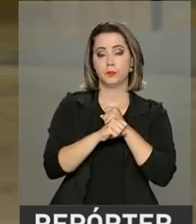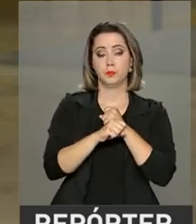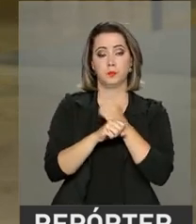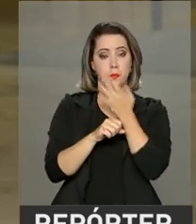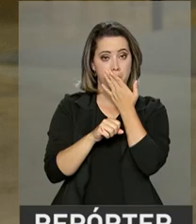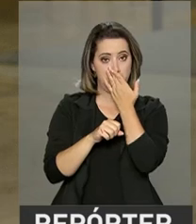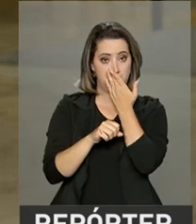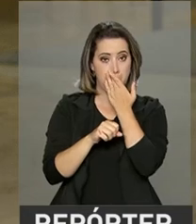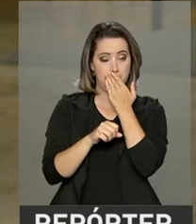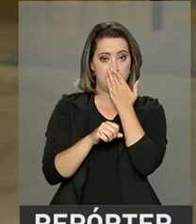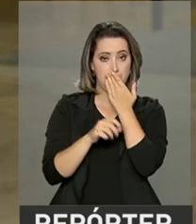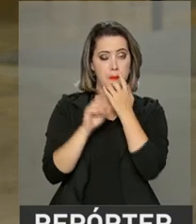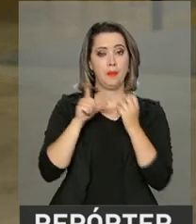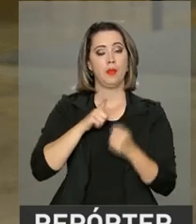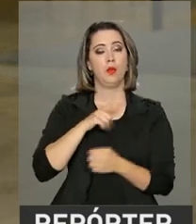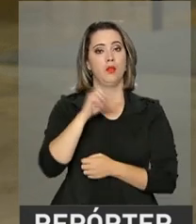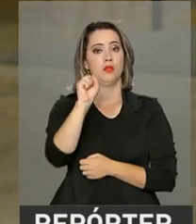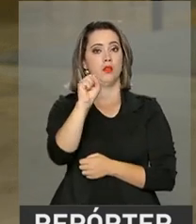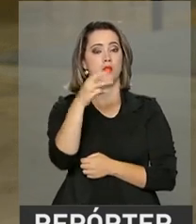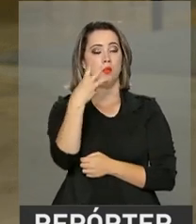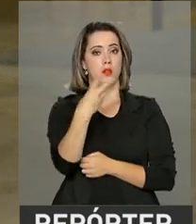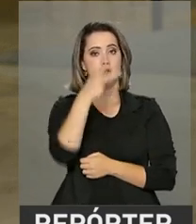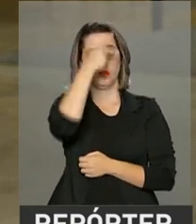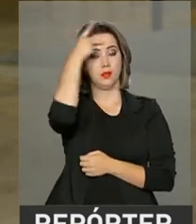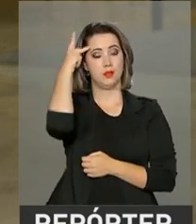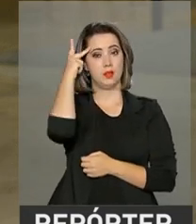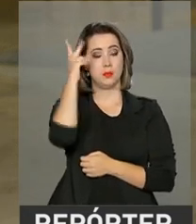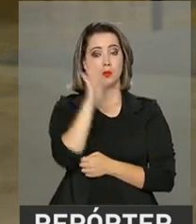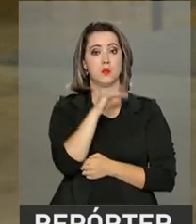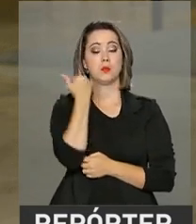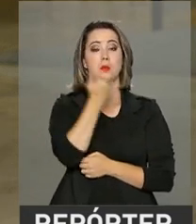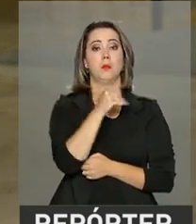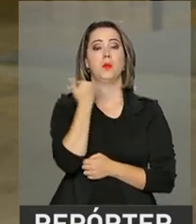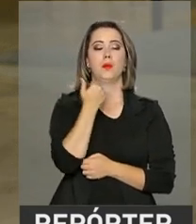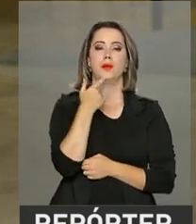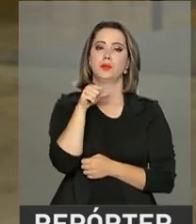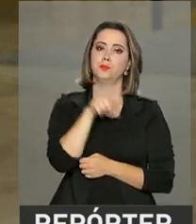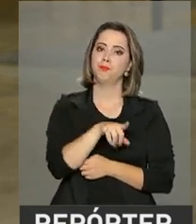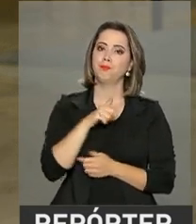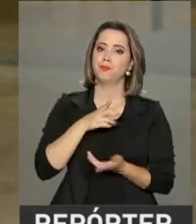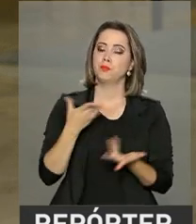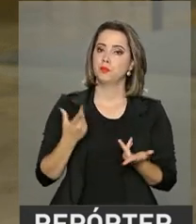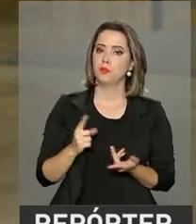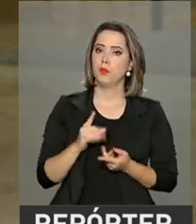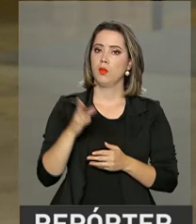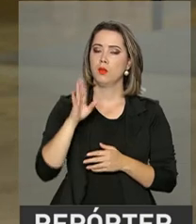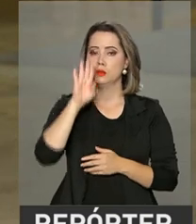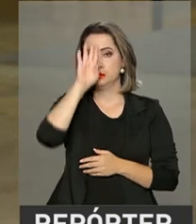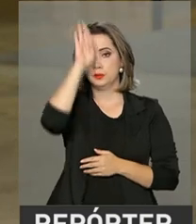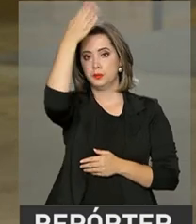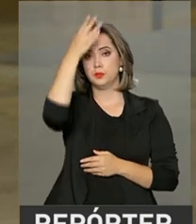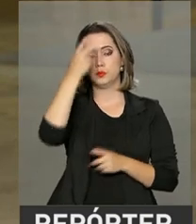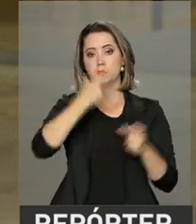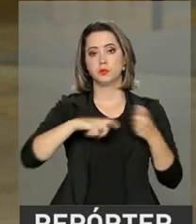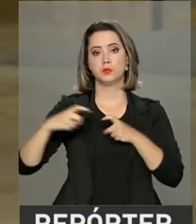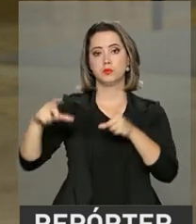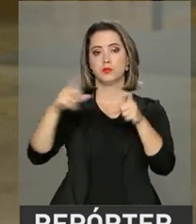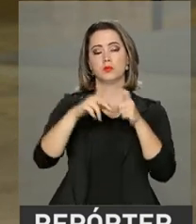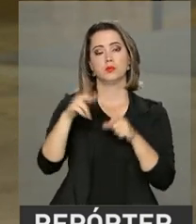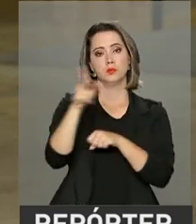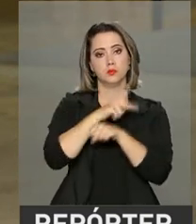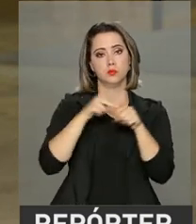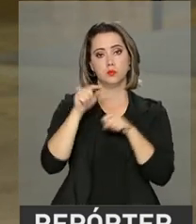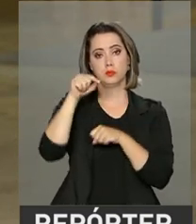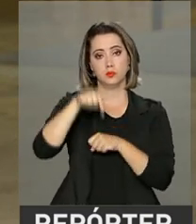foram 83 óbitos computados pela Polícia Rodoviária Federal nas principais rodovias federais do país